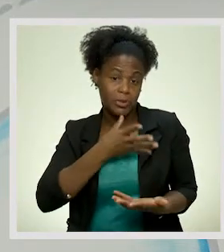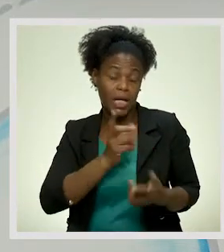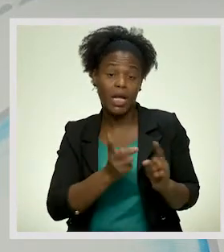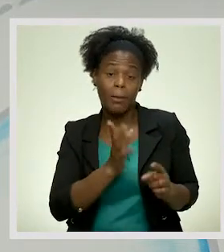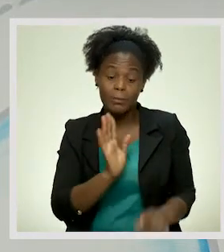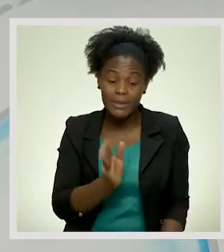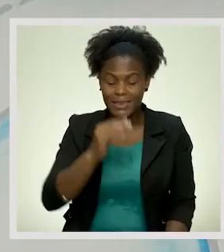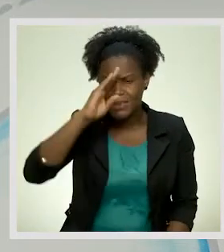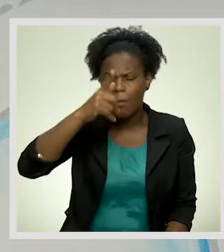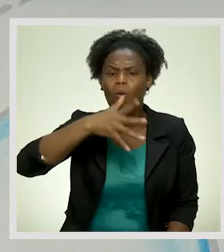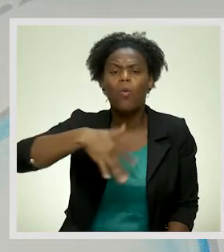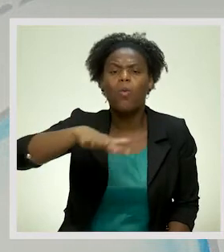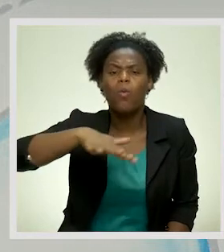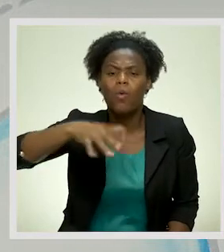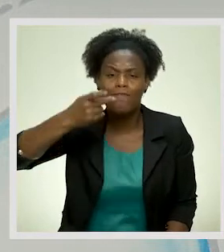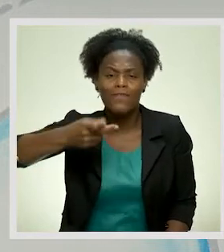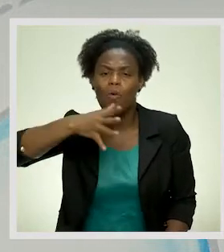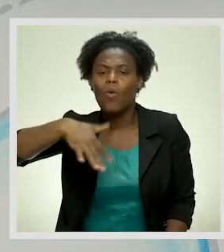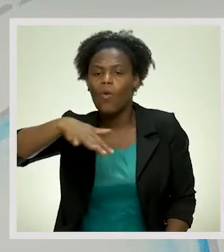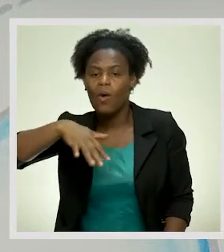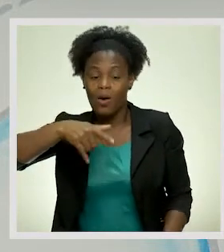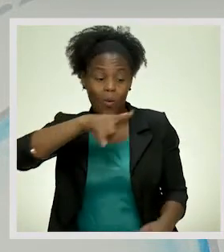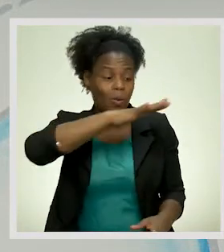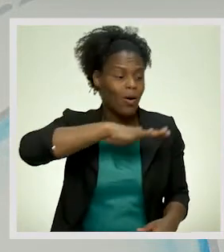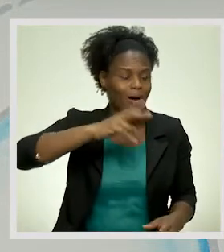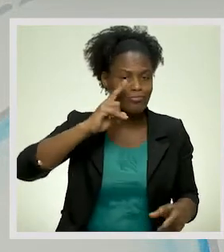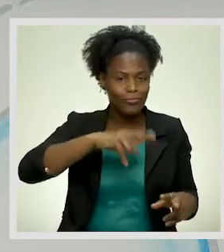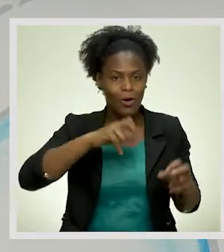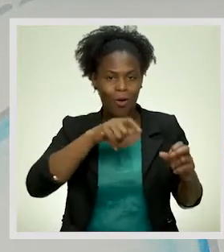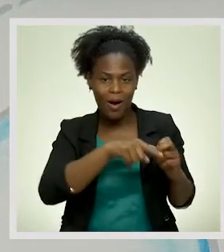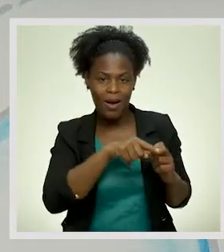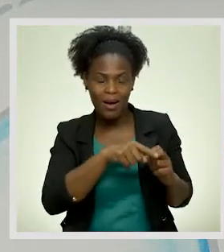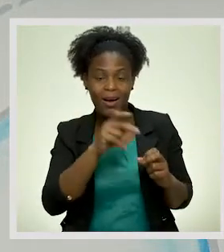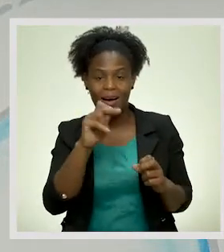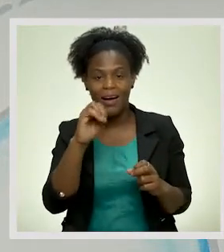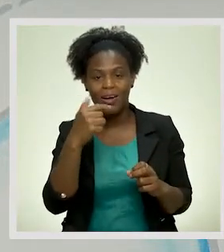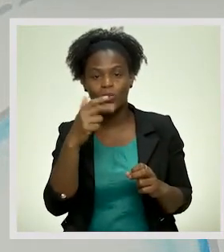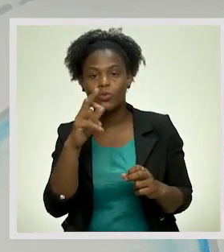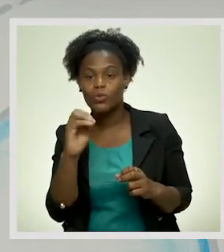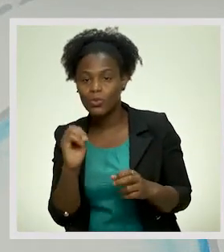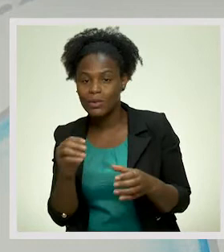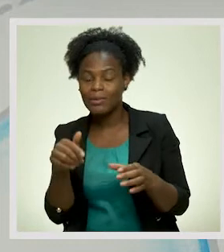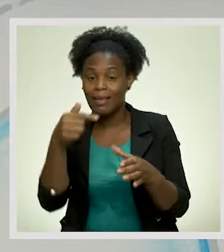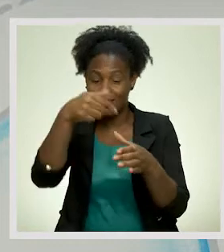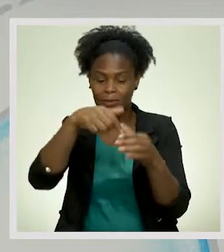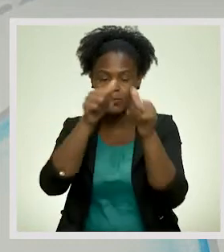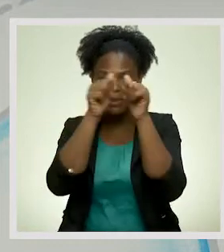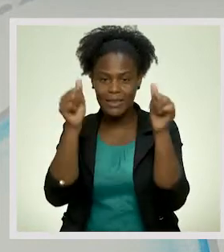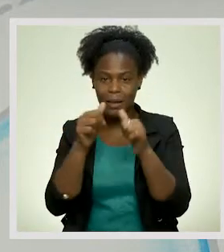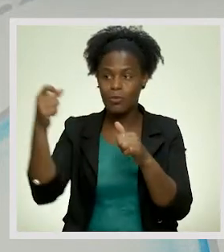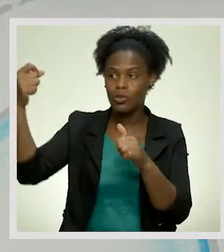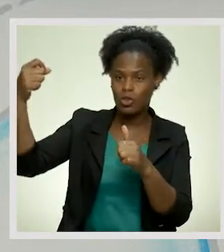sua localização, porque são lugares onde nós vamos encontrar também astros que fazem parte do sistema